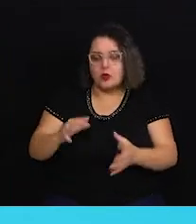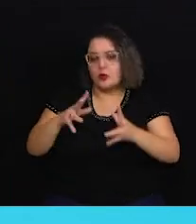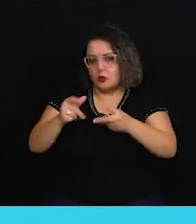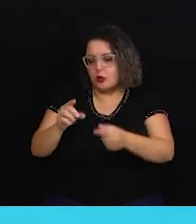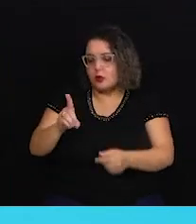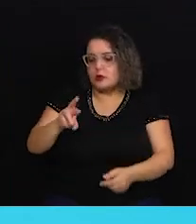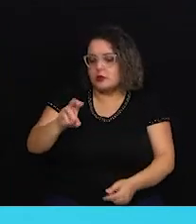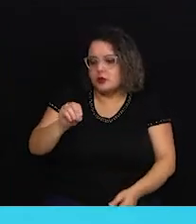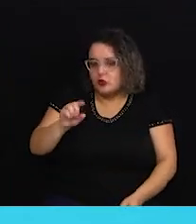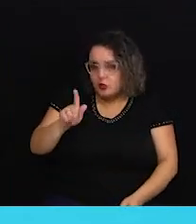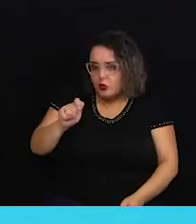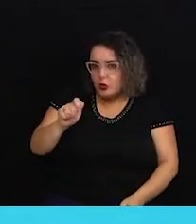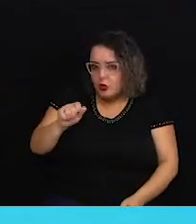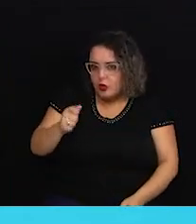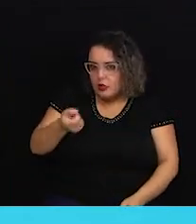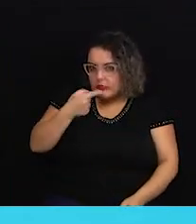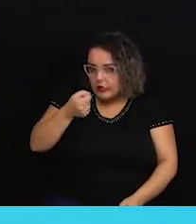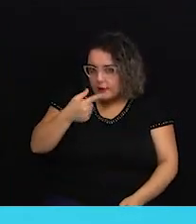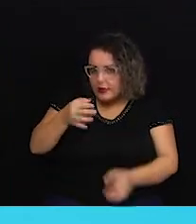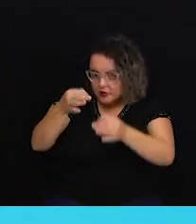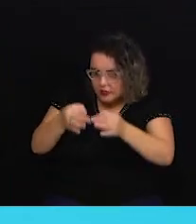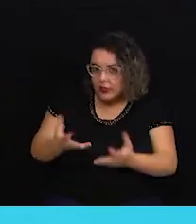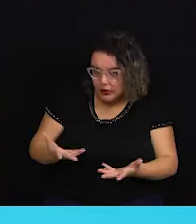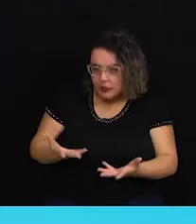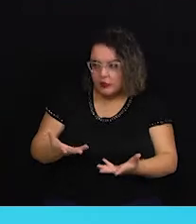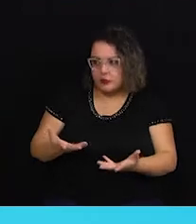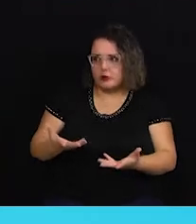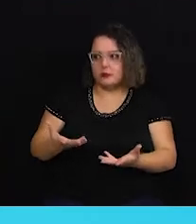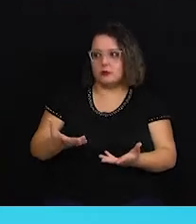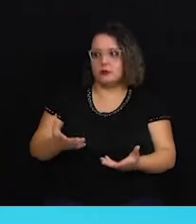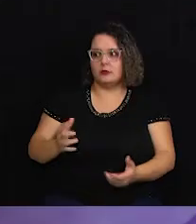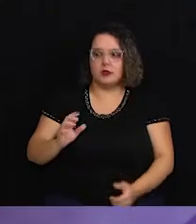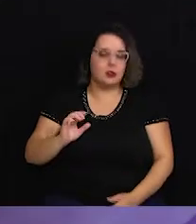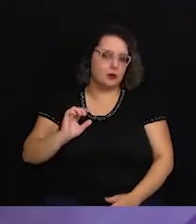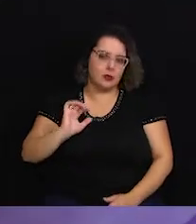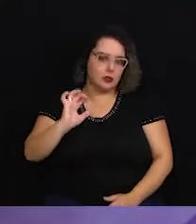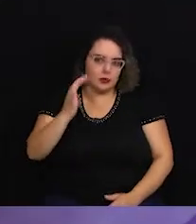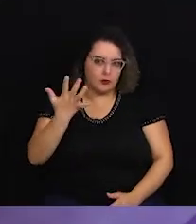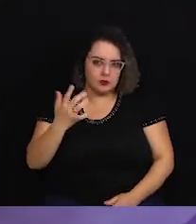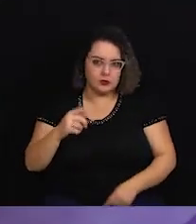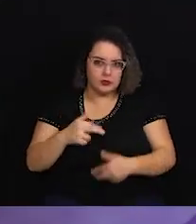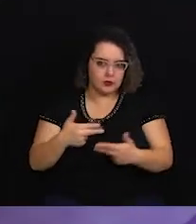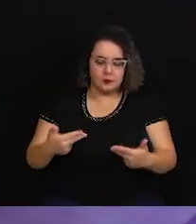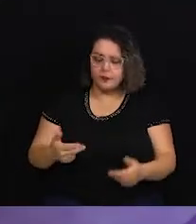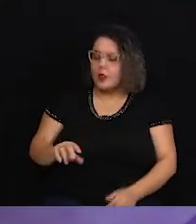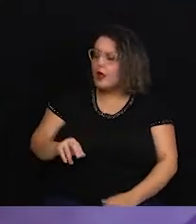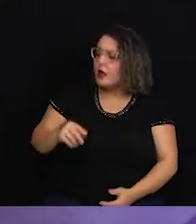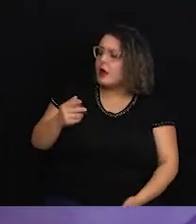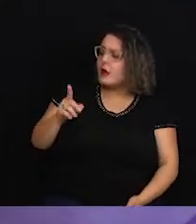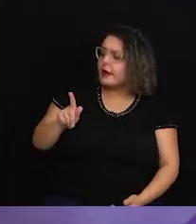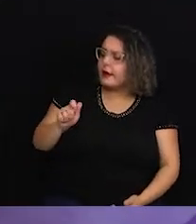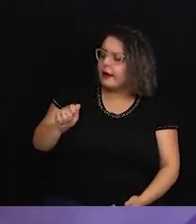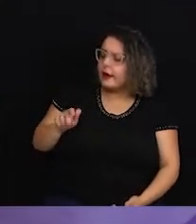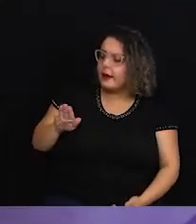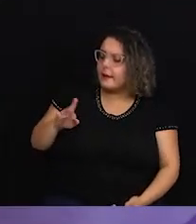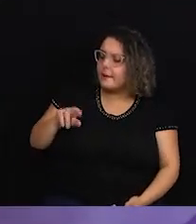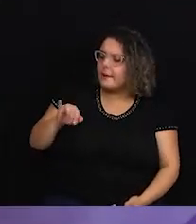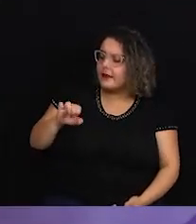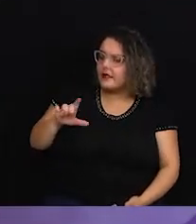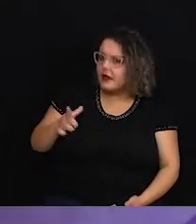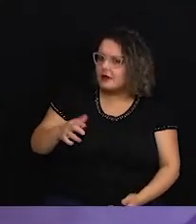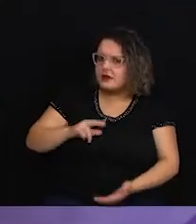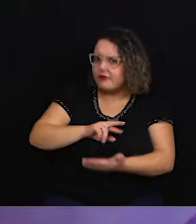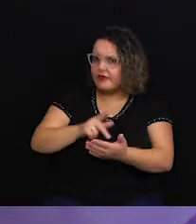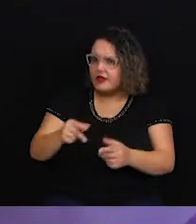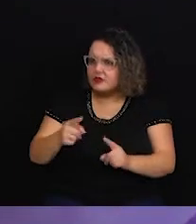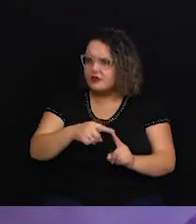drogas, todo o suporte para reverter alguma eventualidade. Gabriel, são vários os tipos de anestesia, desde até